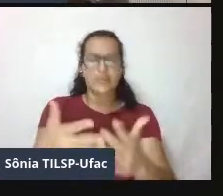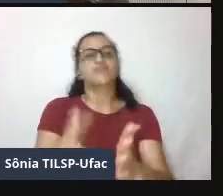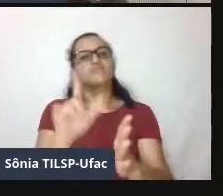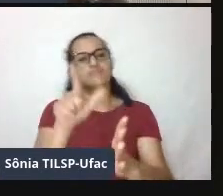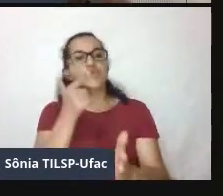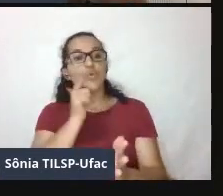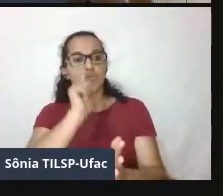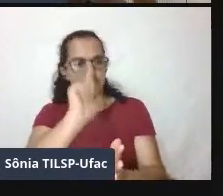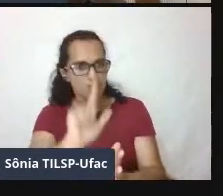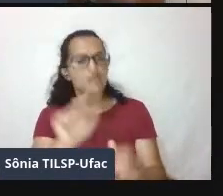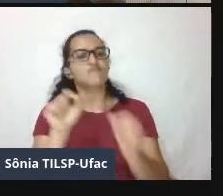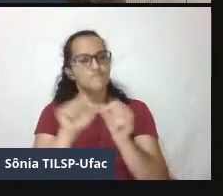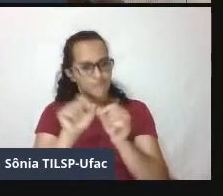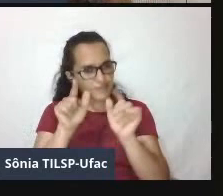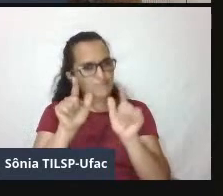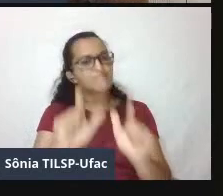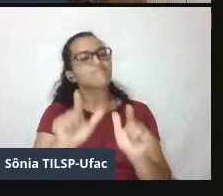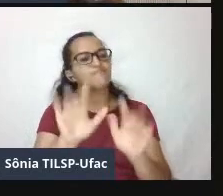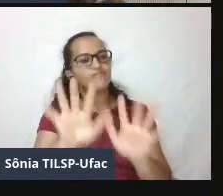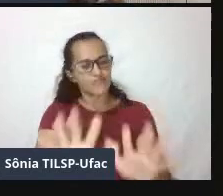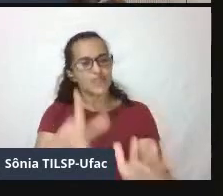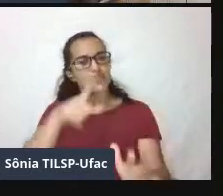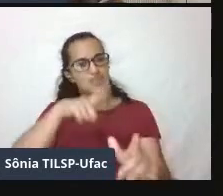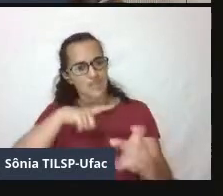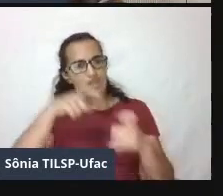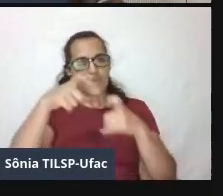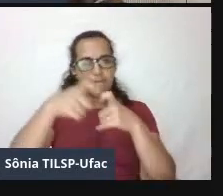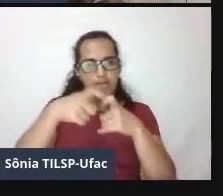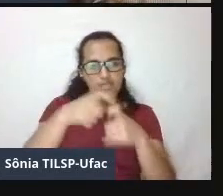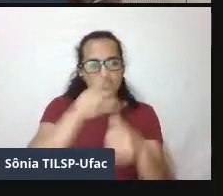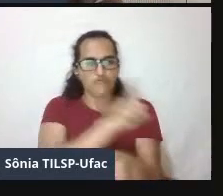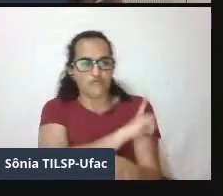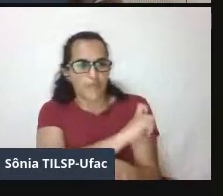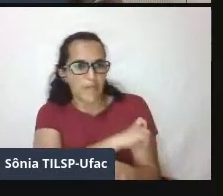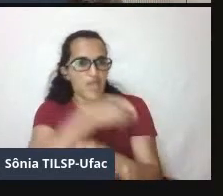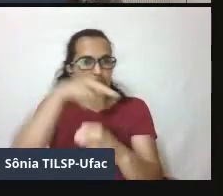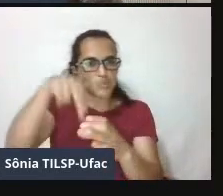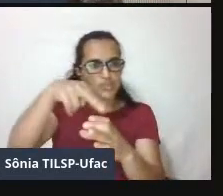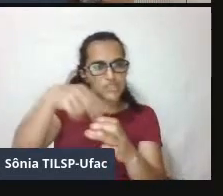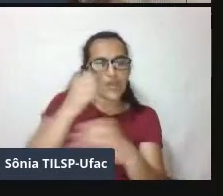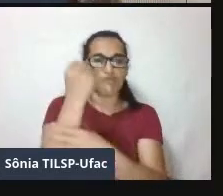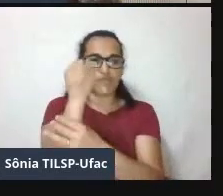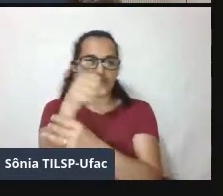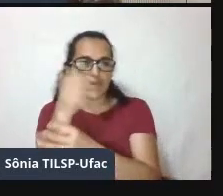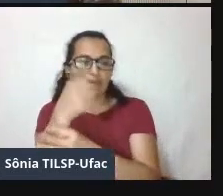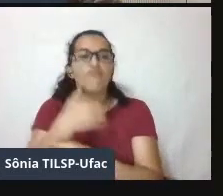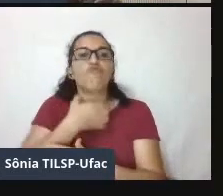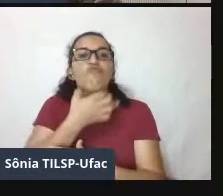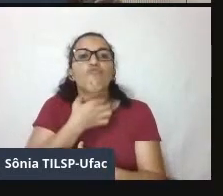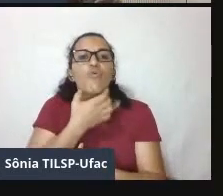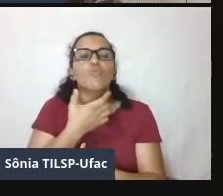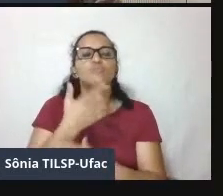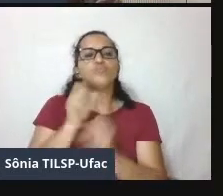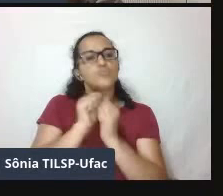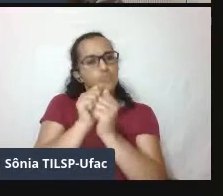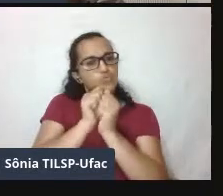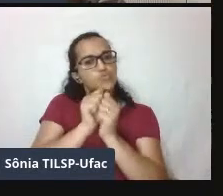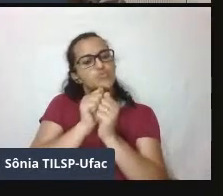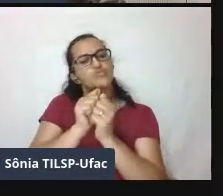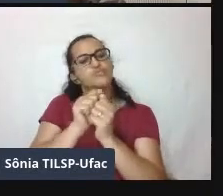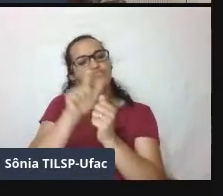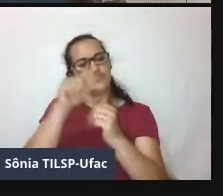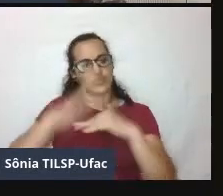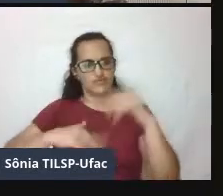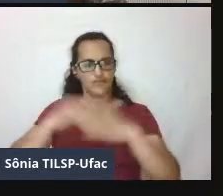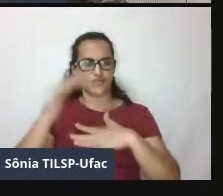grande sucesso. Então, a gente tem medicina, enfermagem, nutrição, fisioterapia, fonoaudiologia quando precisamos, tá? Para